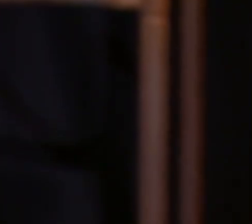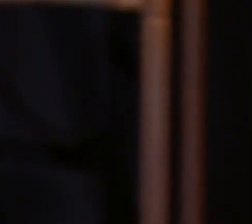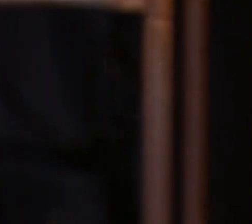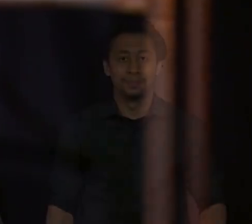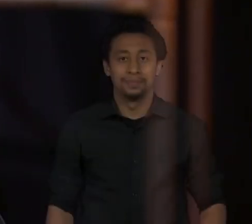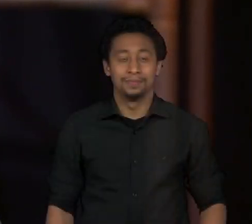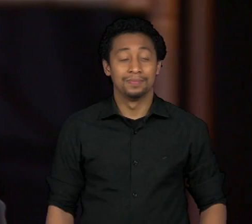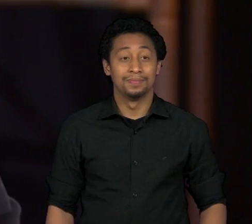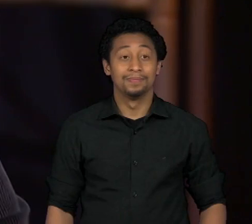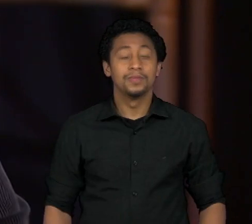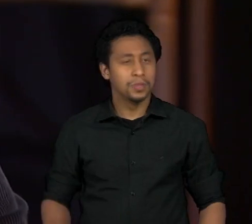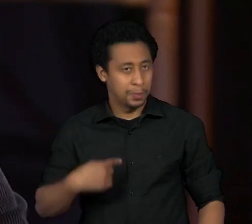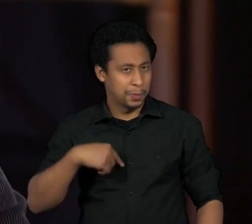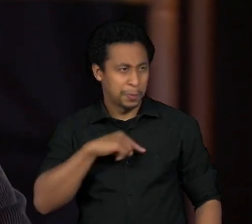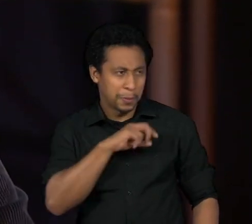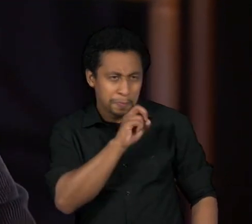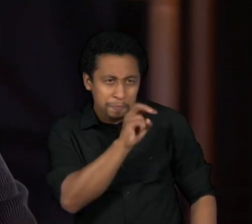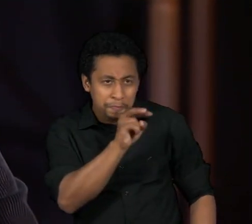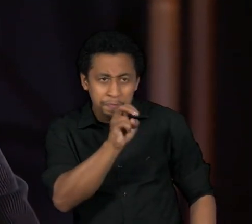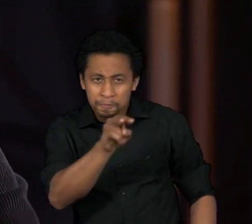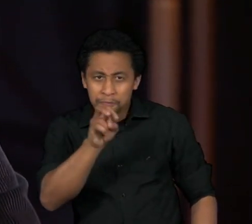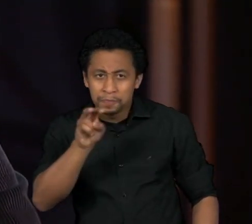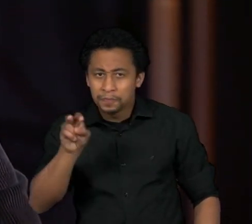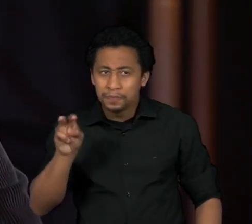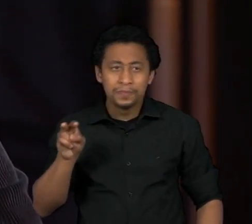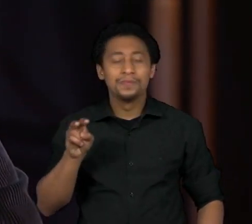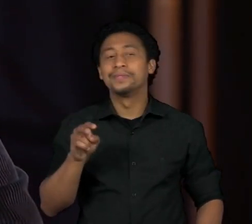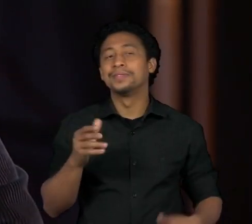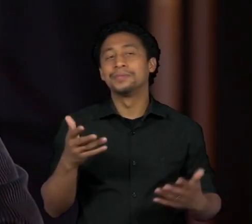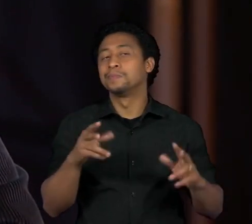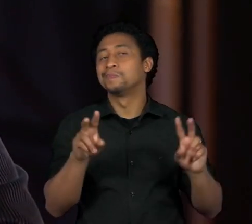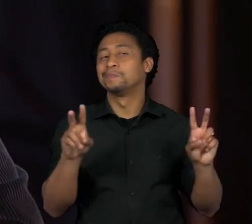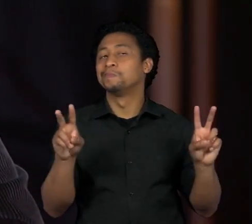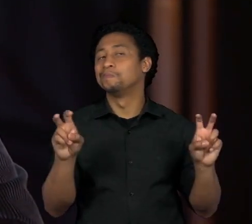Nós ouvimos muito falar da questão de